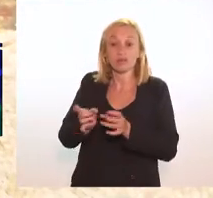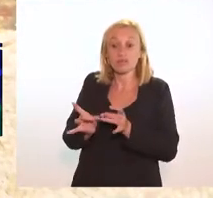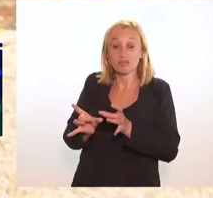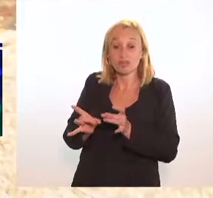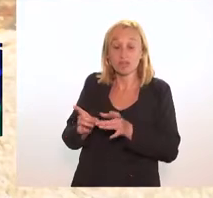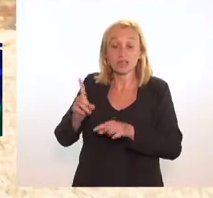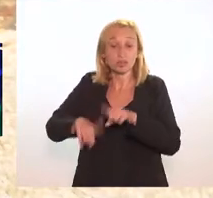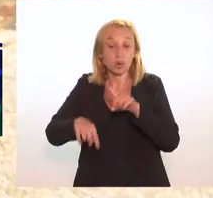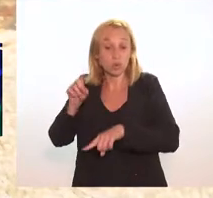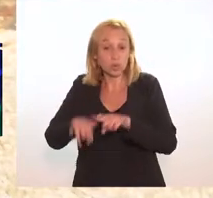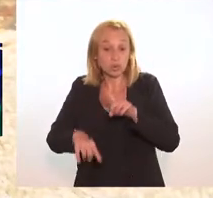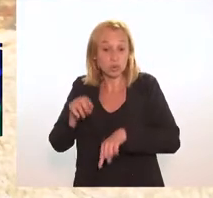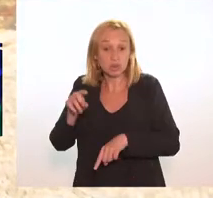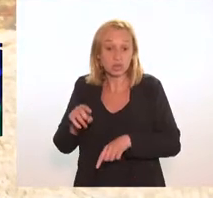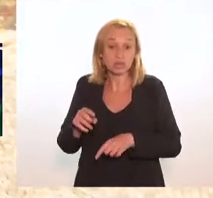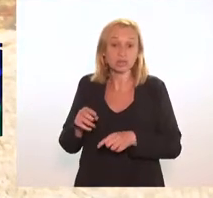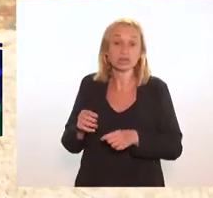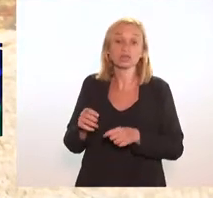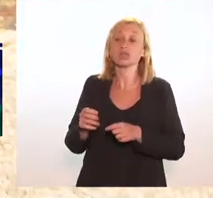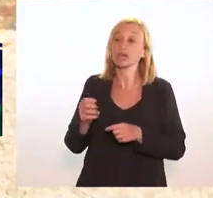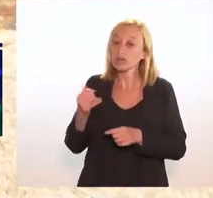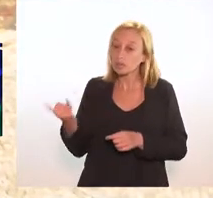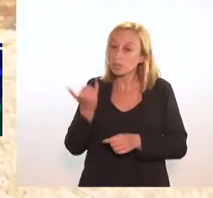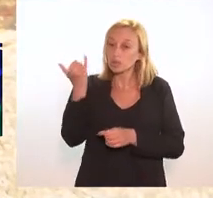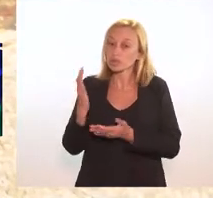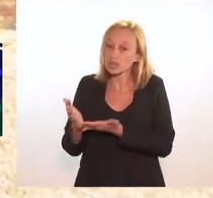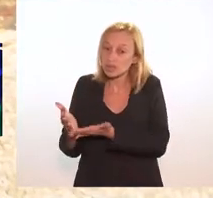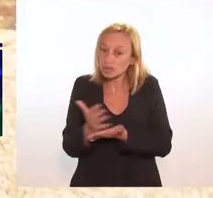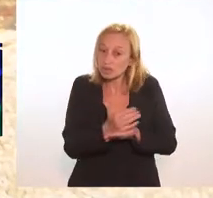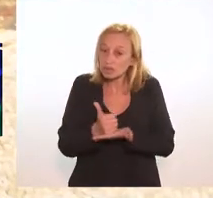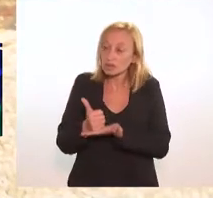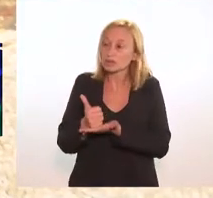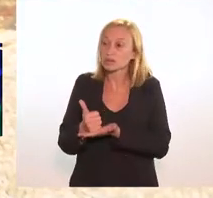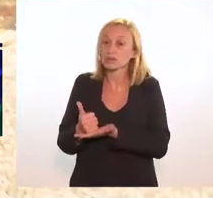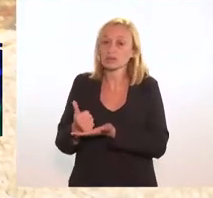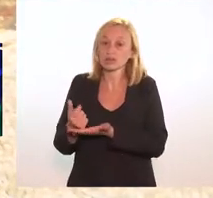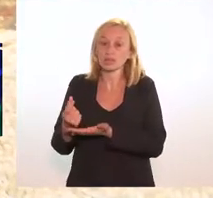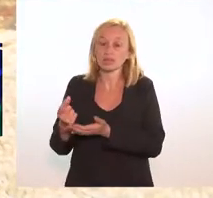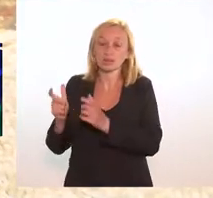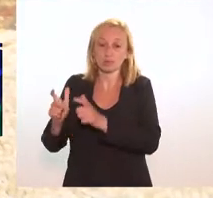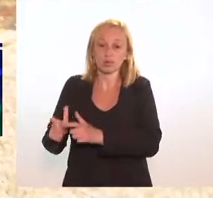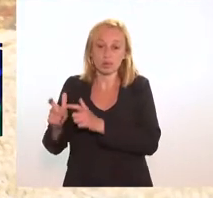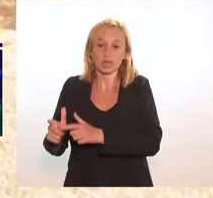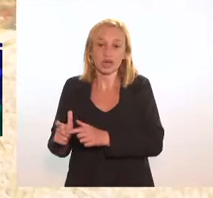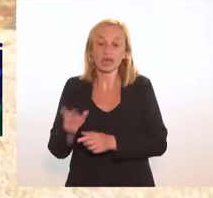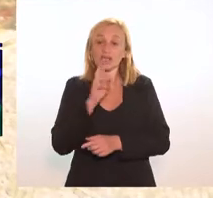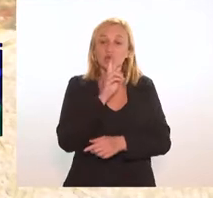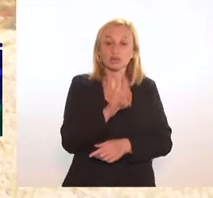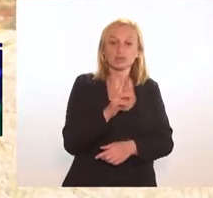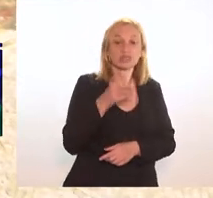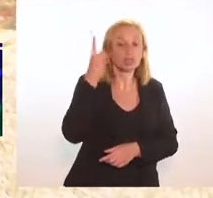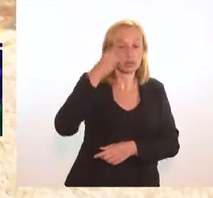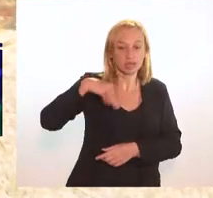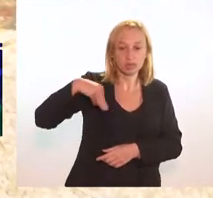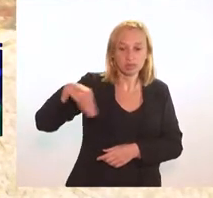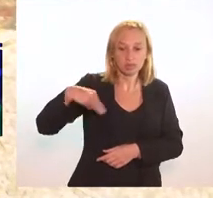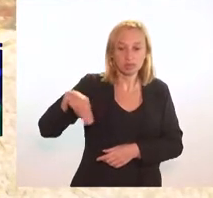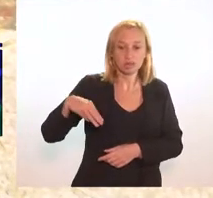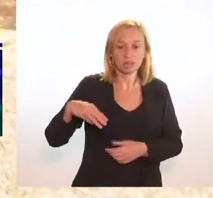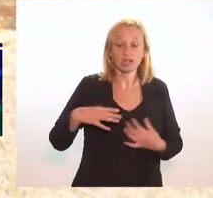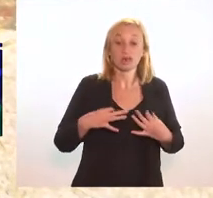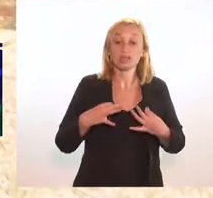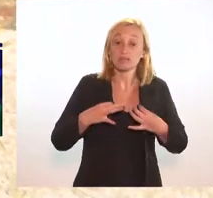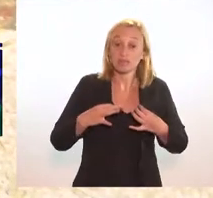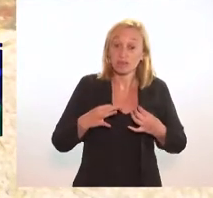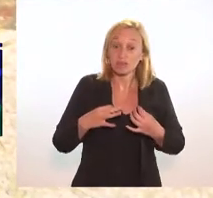e é uma importante fonte de receita para a corporação, as canequinhas da polícia de Nova York. E respondendo ao deputado Mink, ninguém vai vender o uniforme